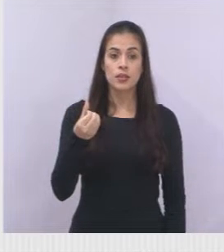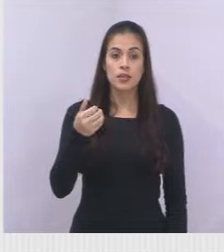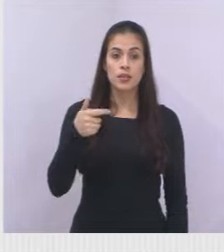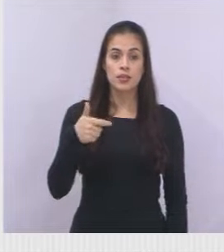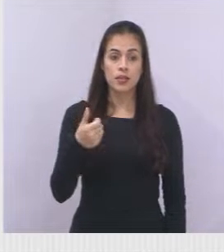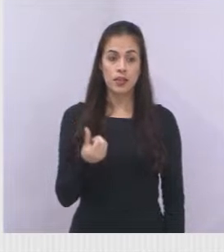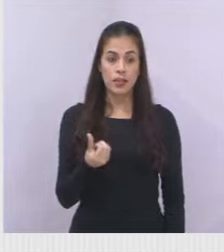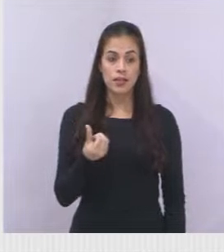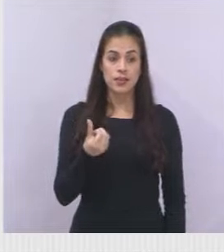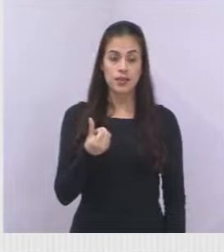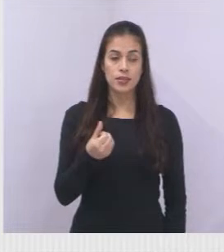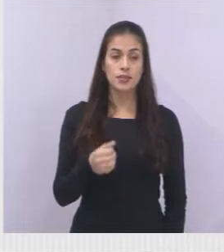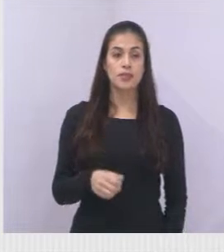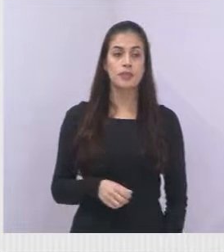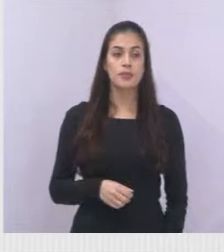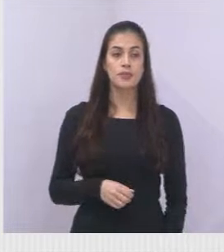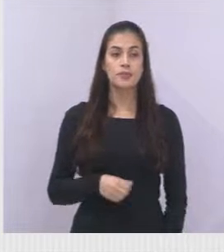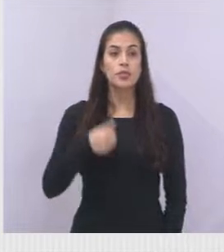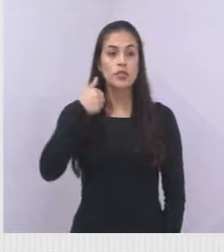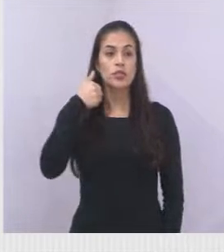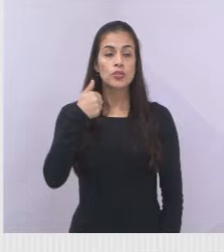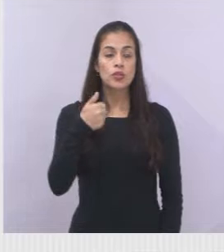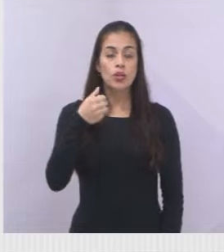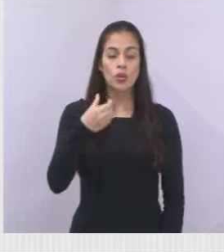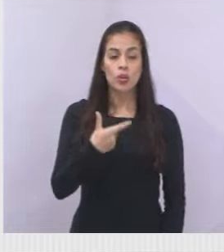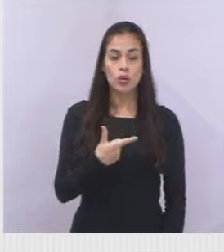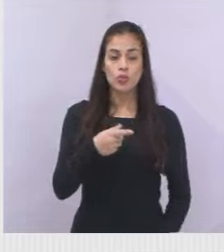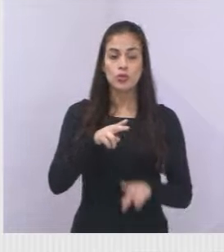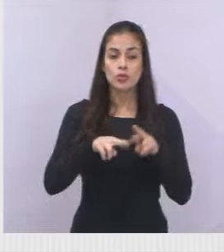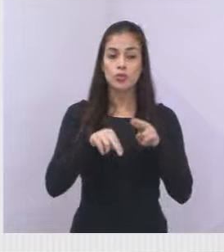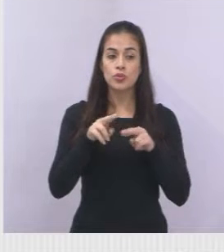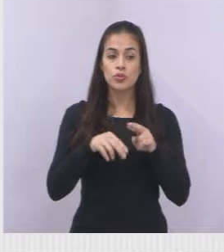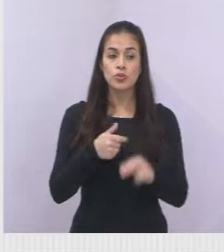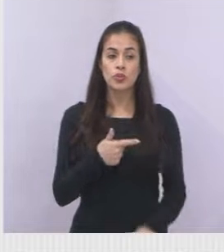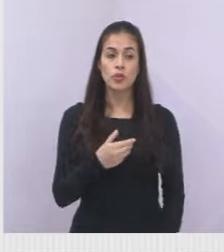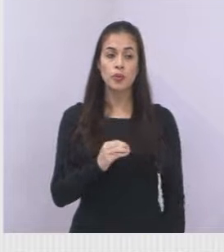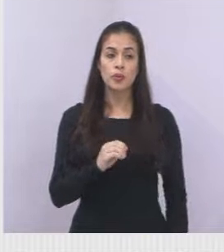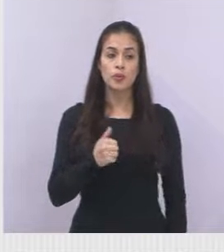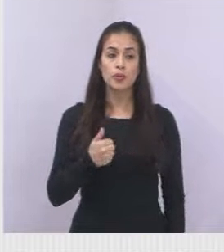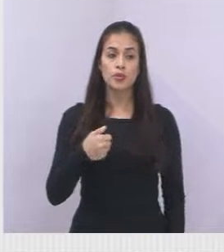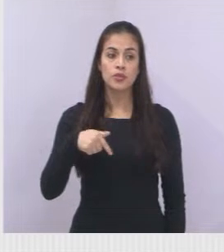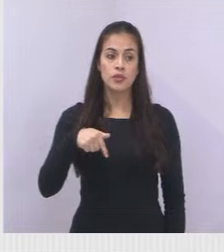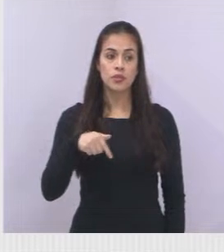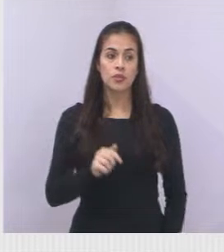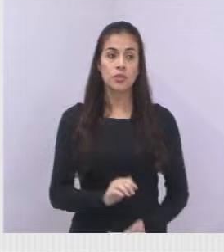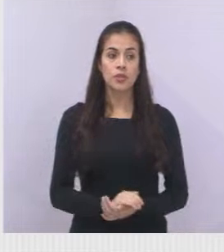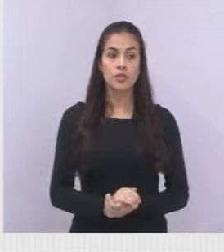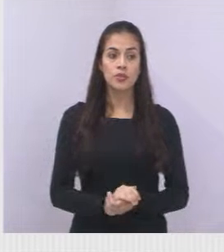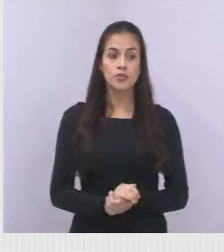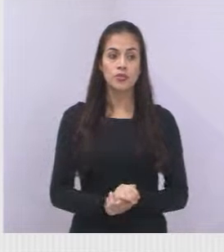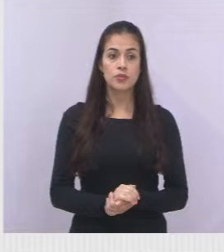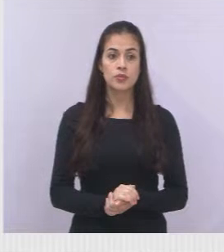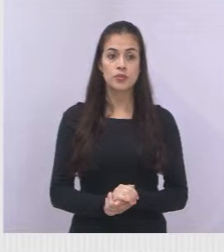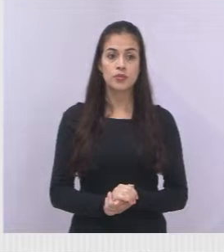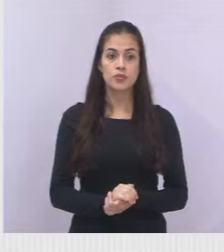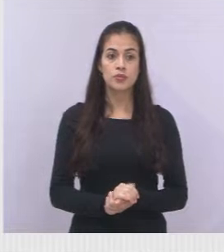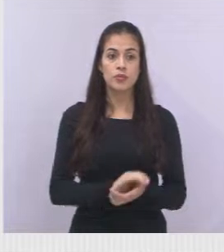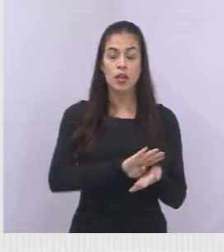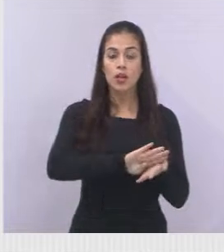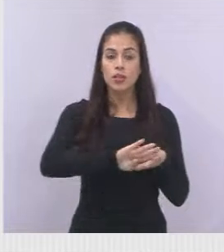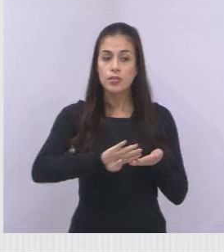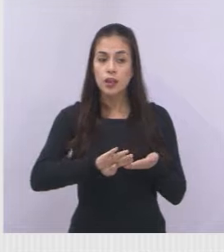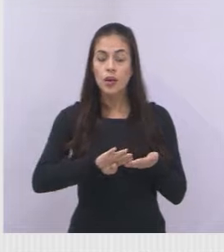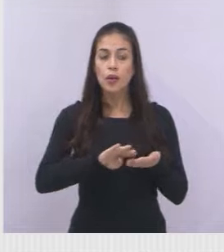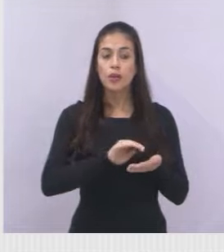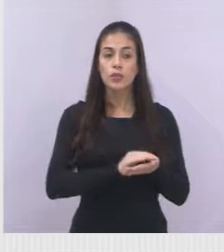13.466, de 12 de junho de 2017, com exceção dos